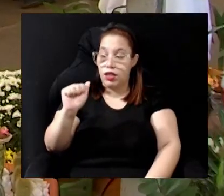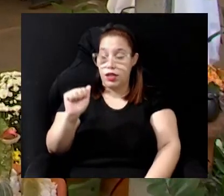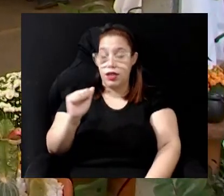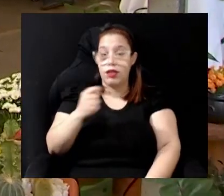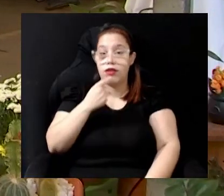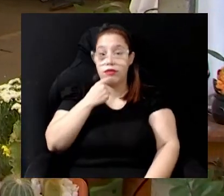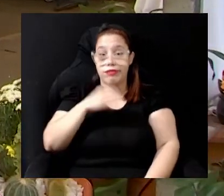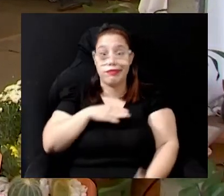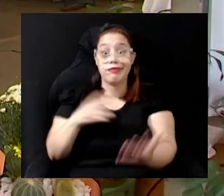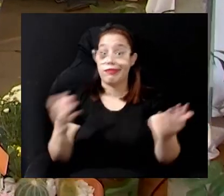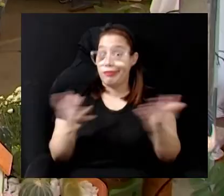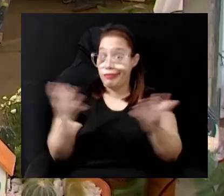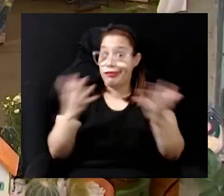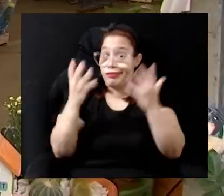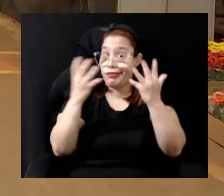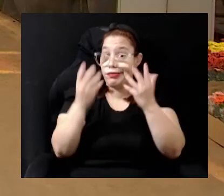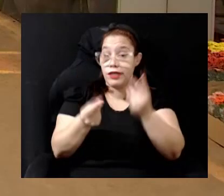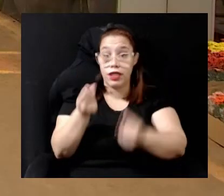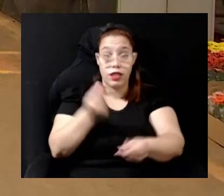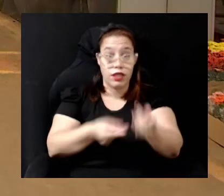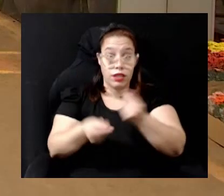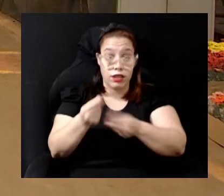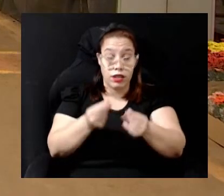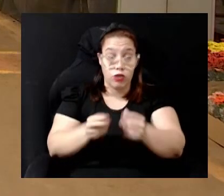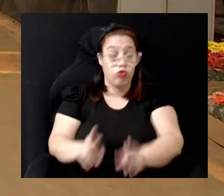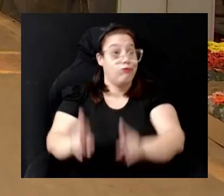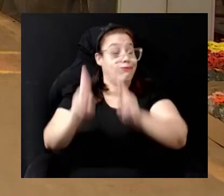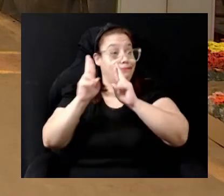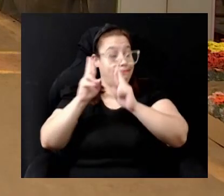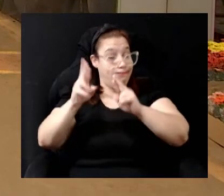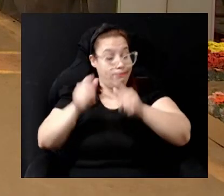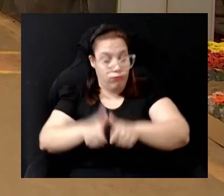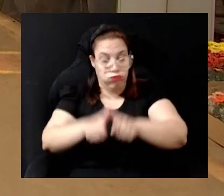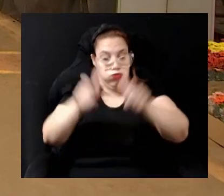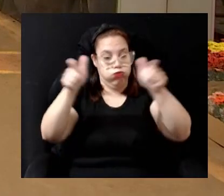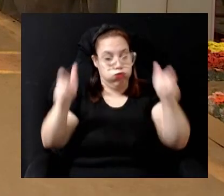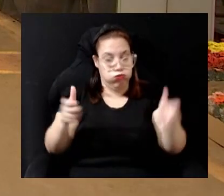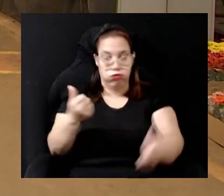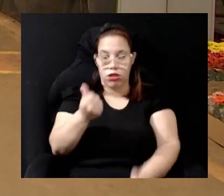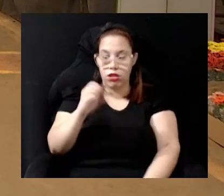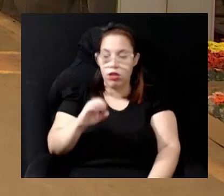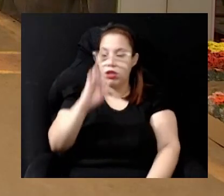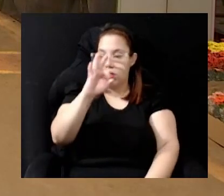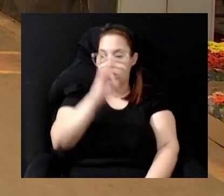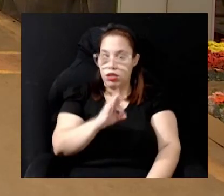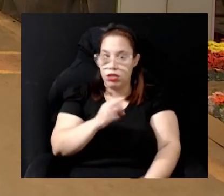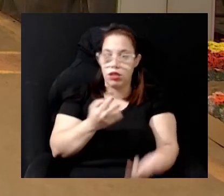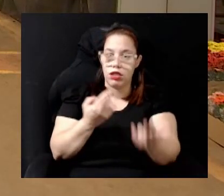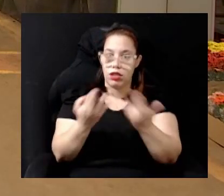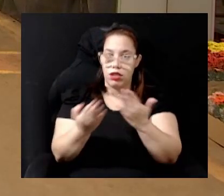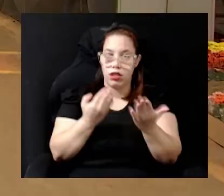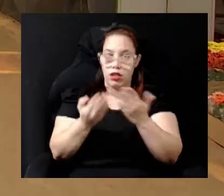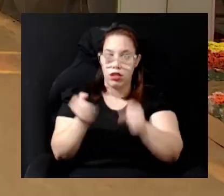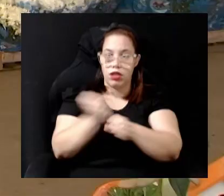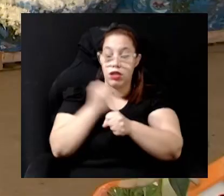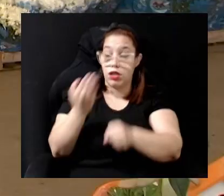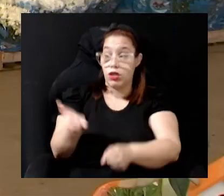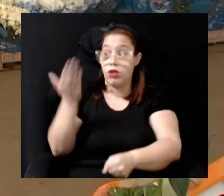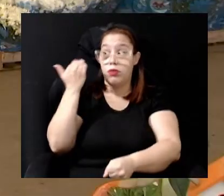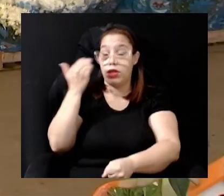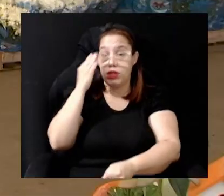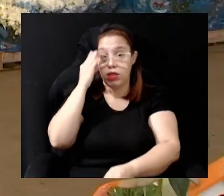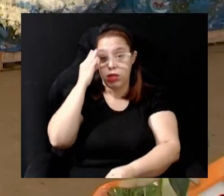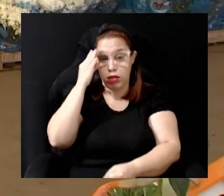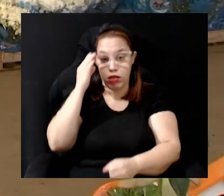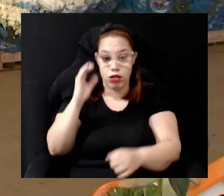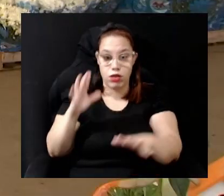um otimismo em relação às vendas com uma expectativa de crescimento de 10% em relação ao ano passado. O